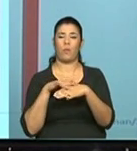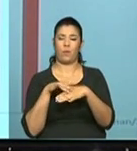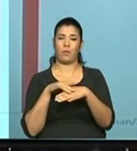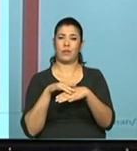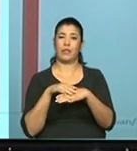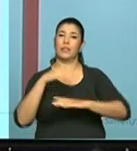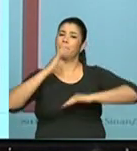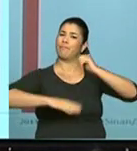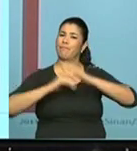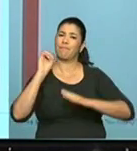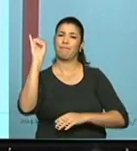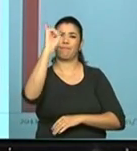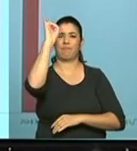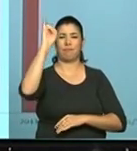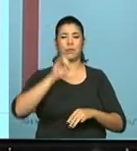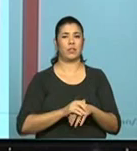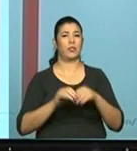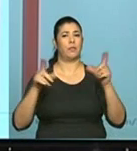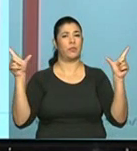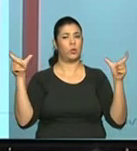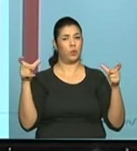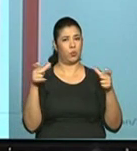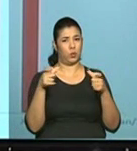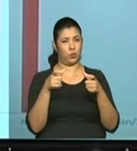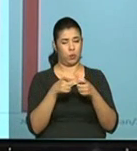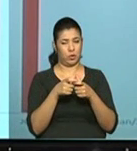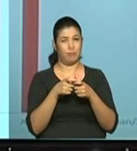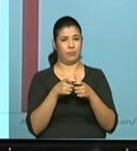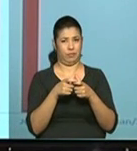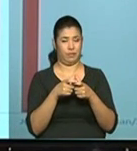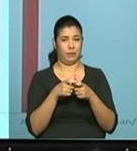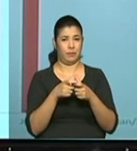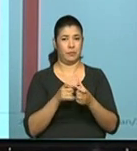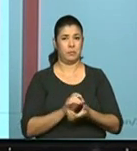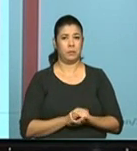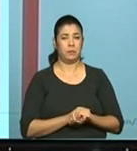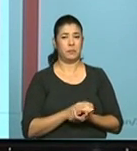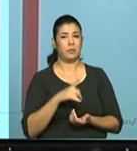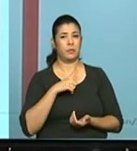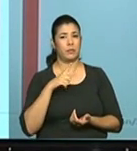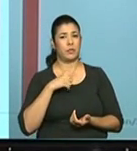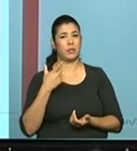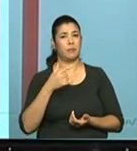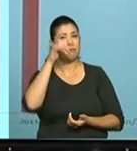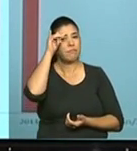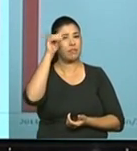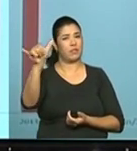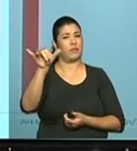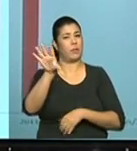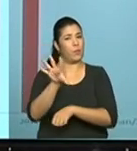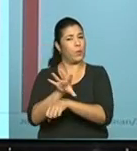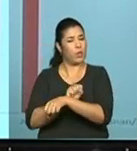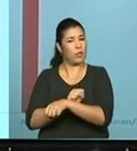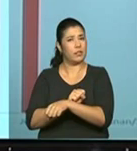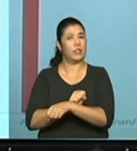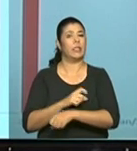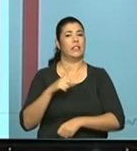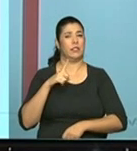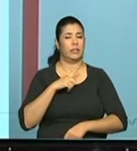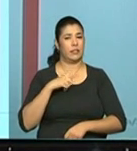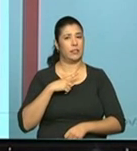é uma ação fundamental para o rompimento dessa transmissão, para impactar a transmissão, e nós temos